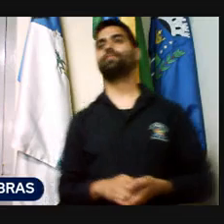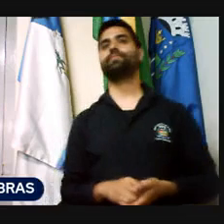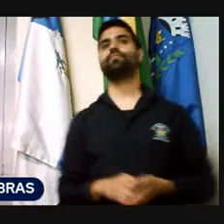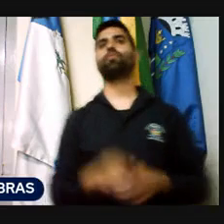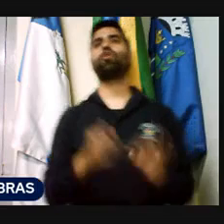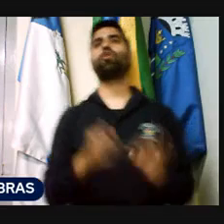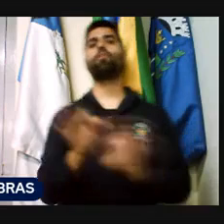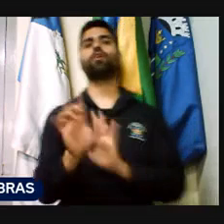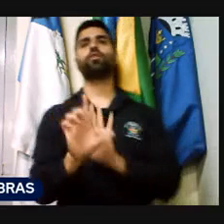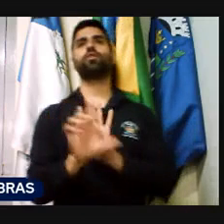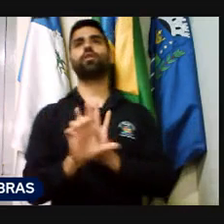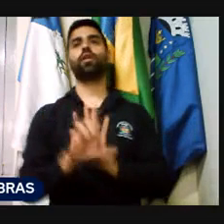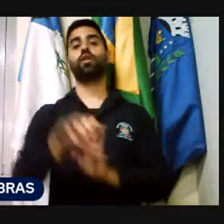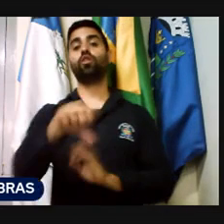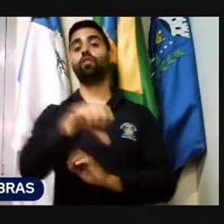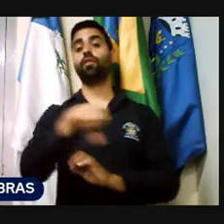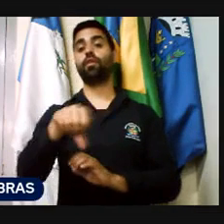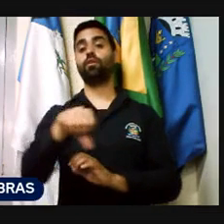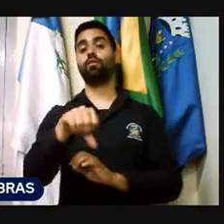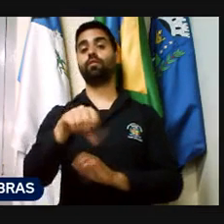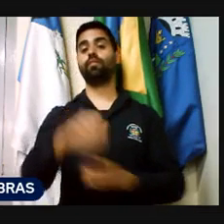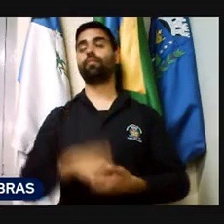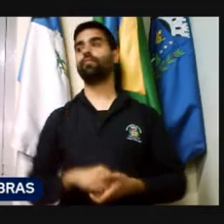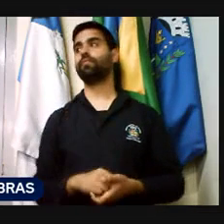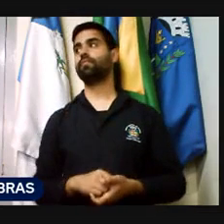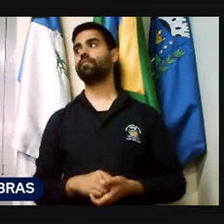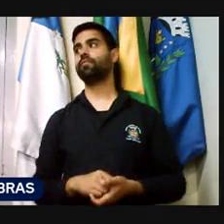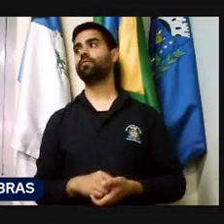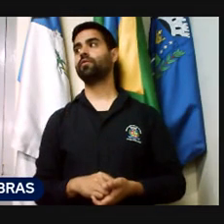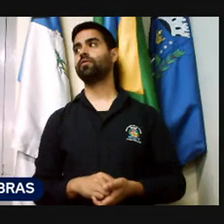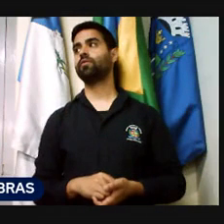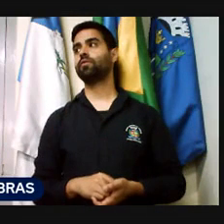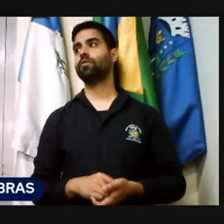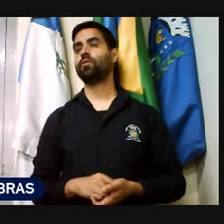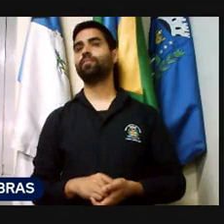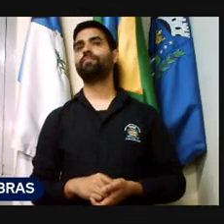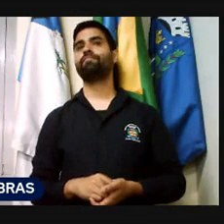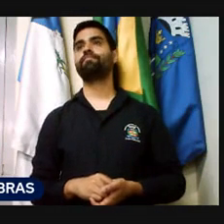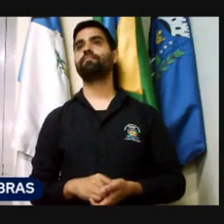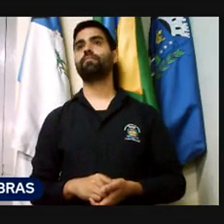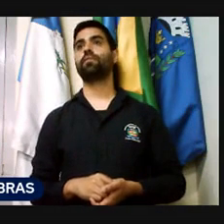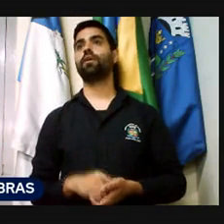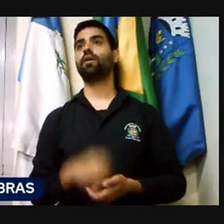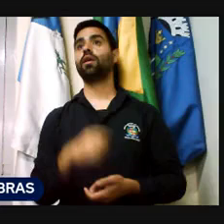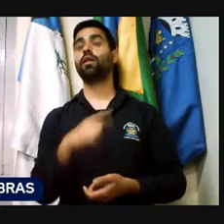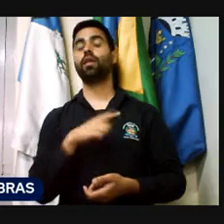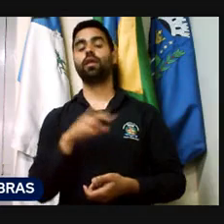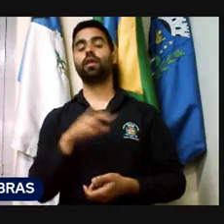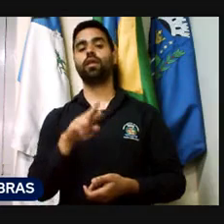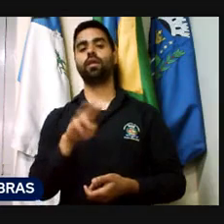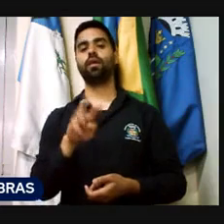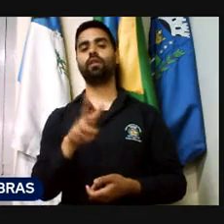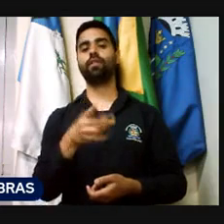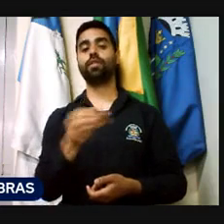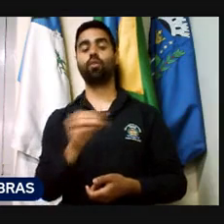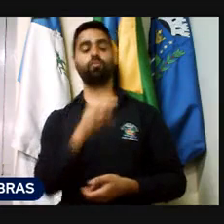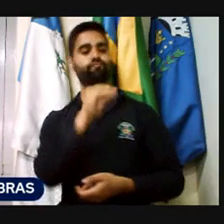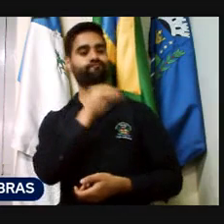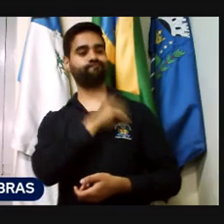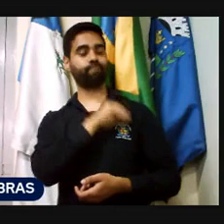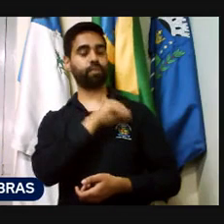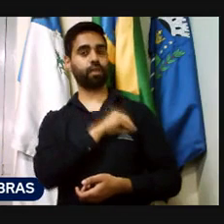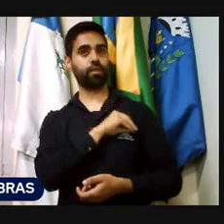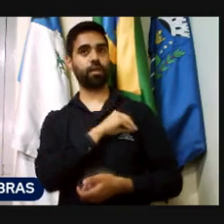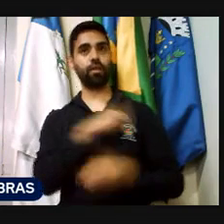Projeto de Lei Ordinária 99 do Poder Executivo, que concede revisão salarial